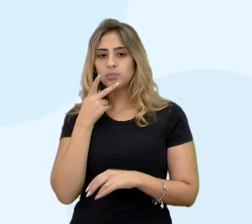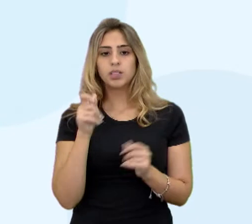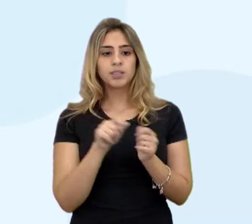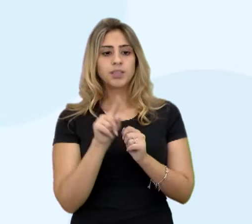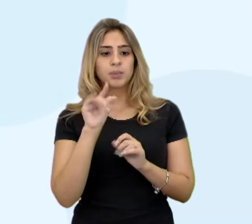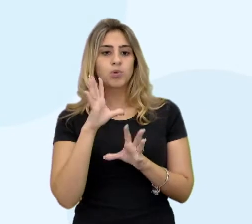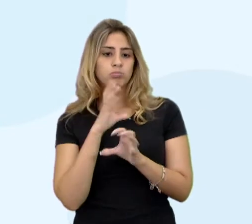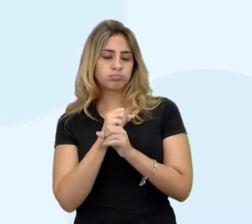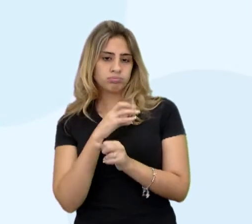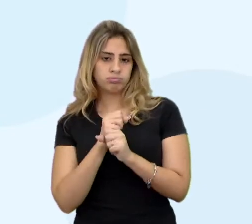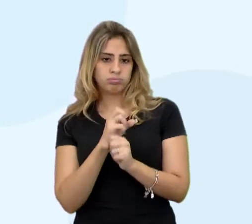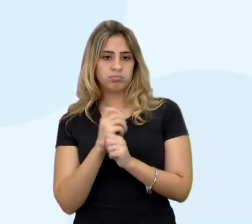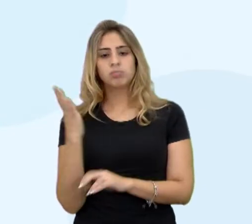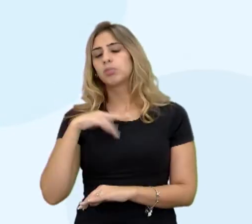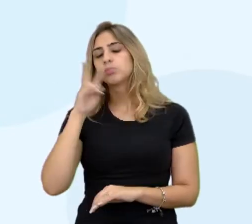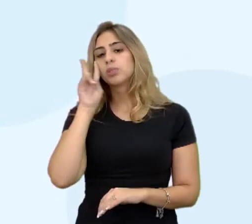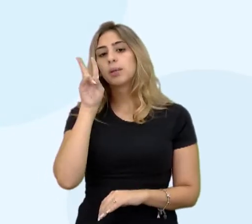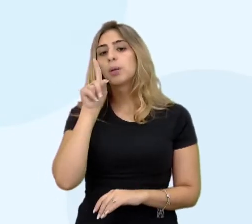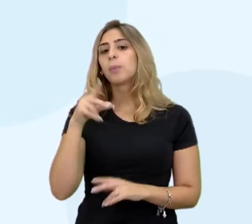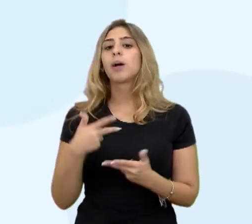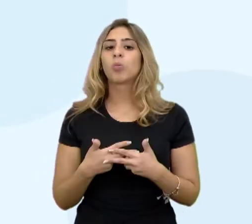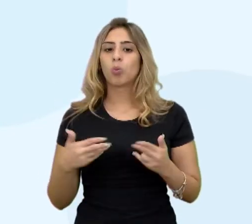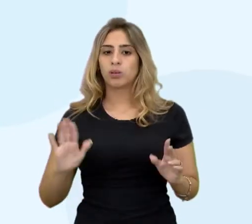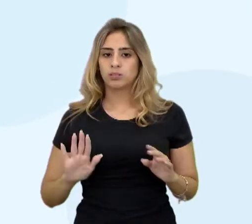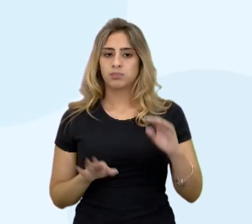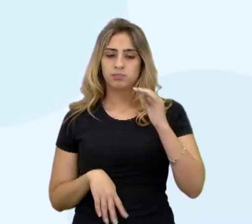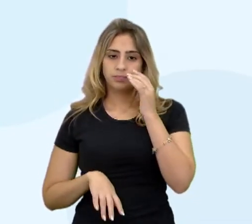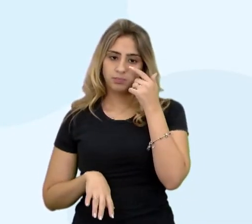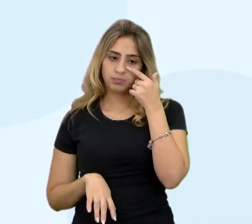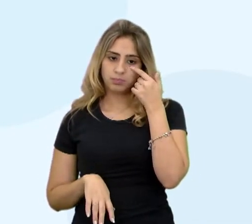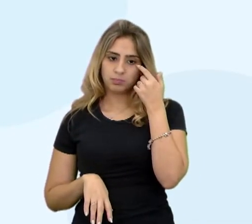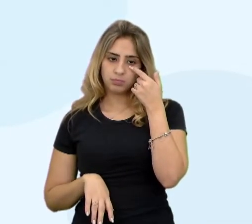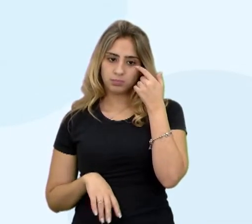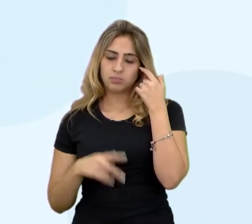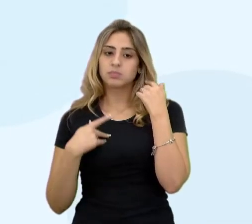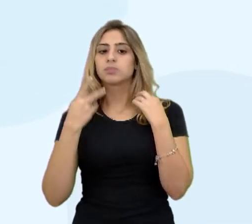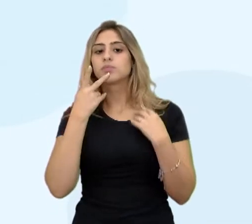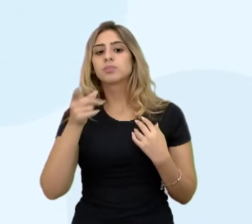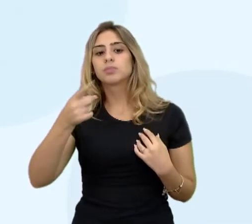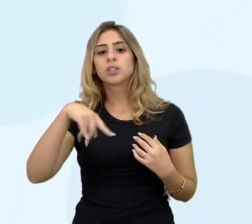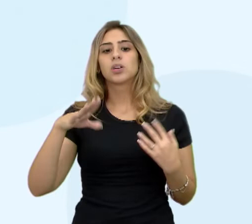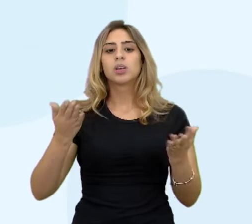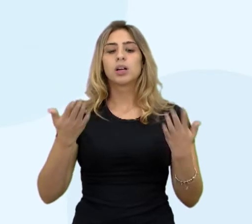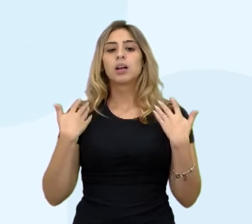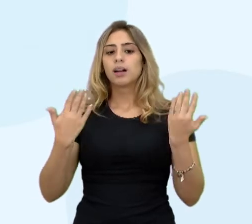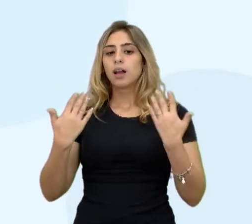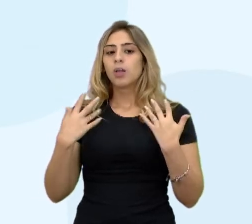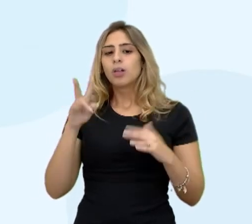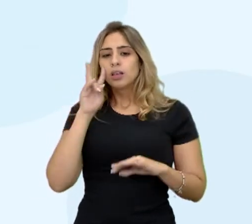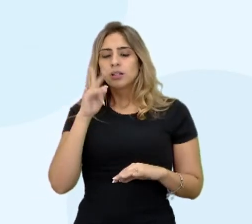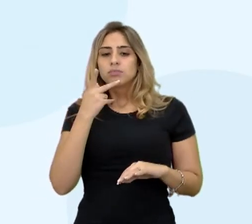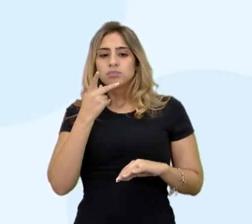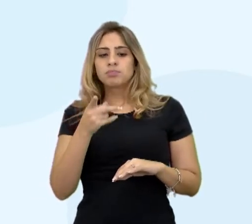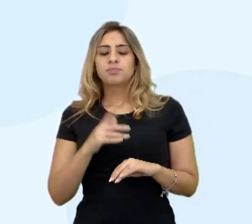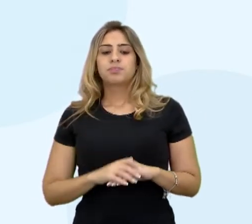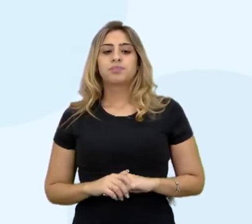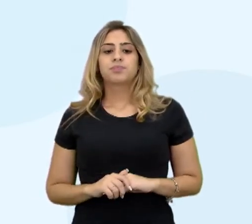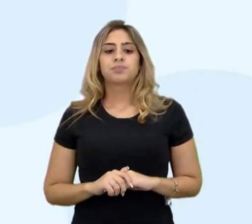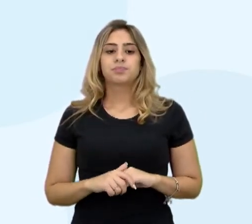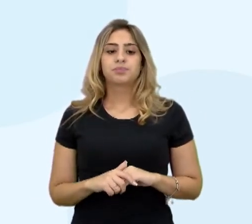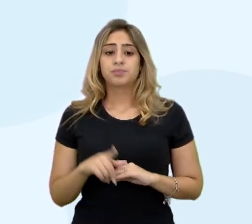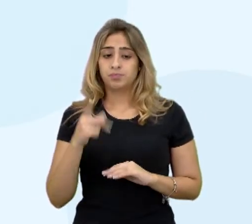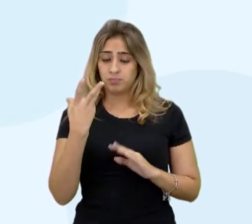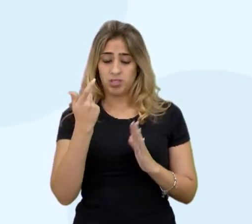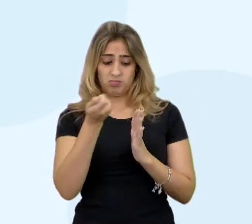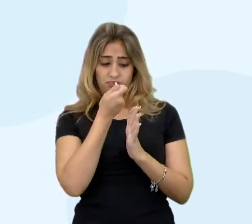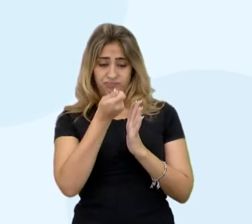de cálculo aqui. Vamos lembrar uma coisa, ó. Eu falei para vocês sobre o calor, ó, se vocês quiserem anotar, isso é uma coisa